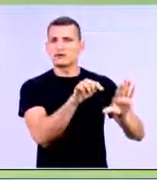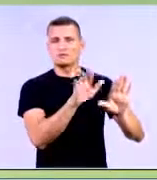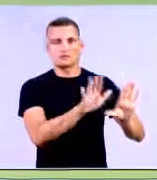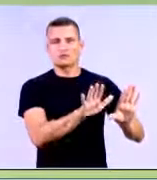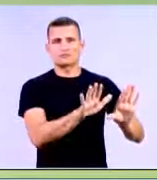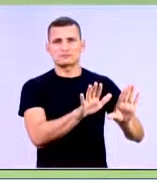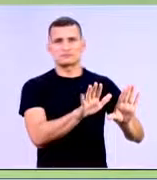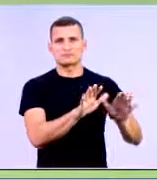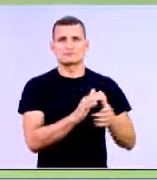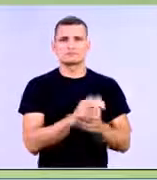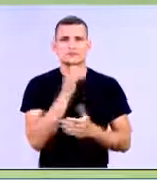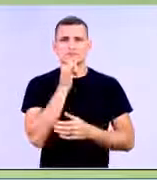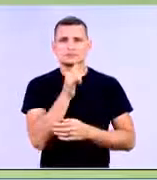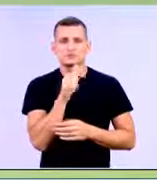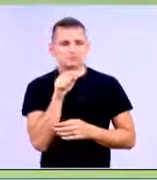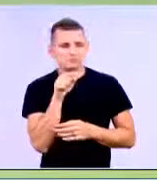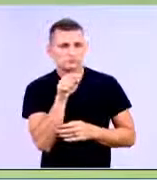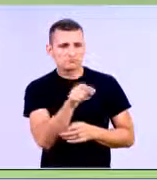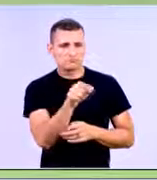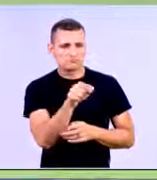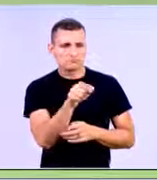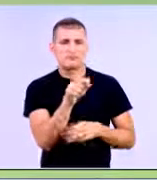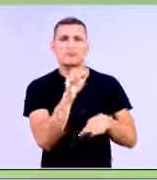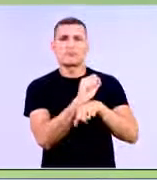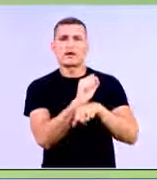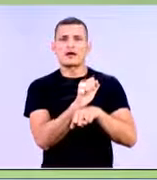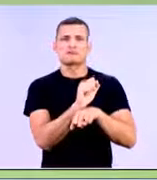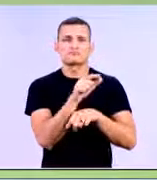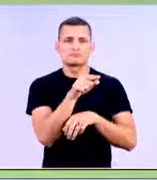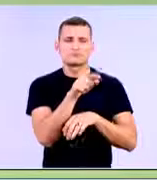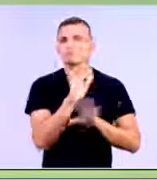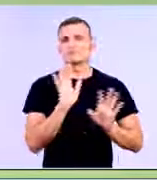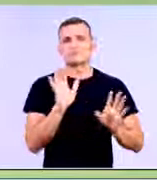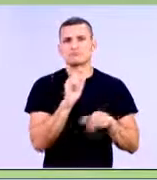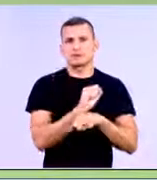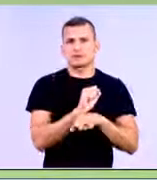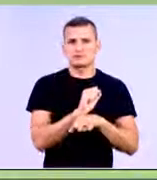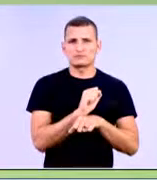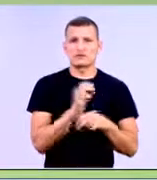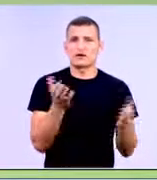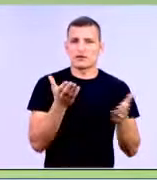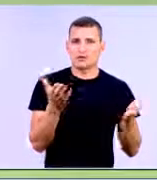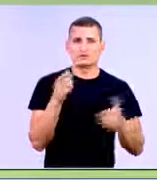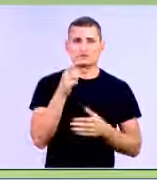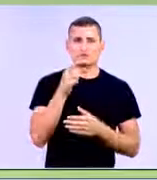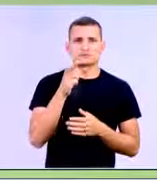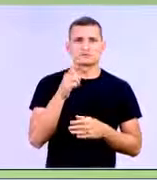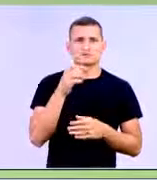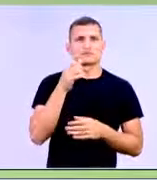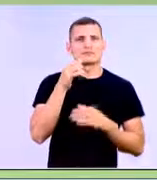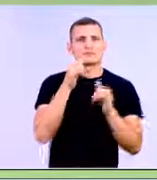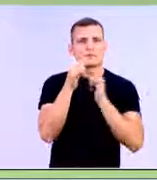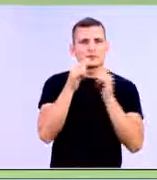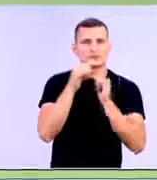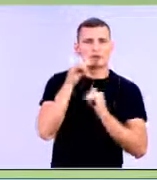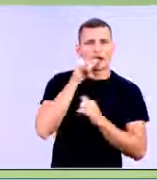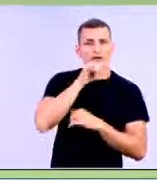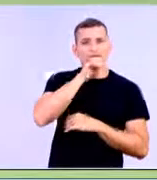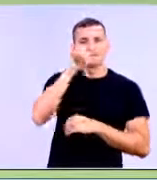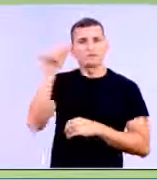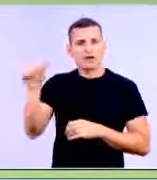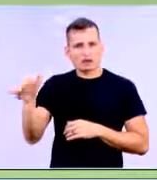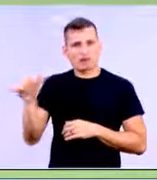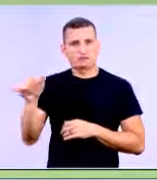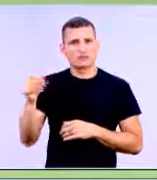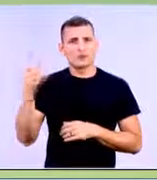Se você pressiona um botão, pare, ela para. Agora você passa uma informação para um ser humano. O ser